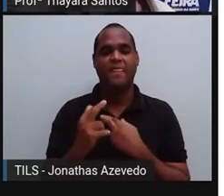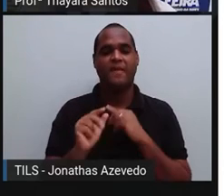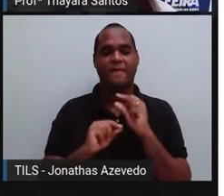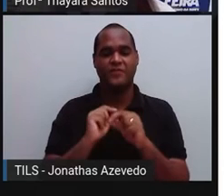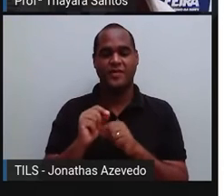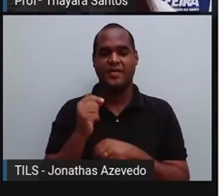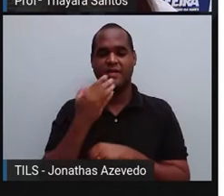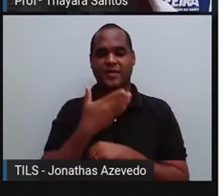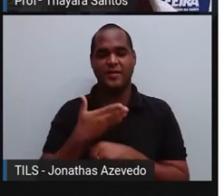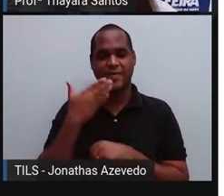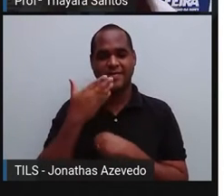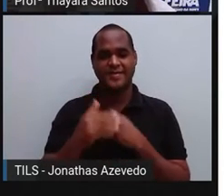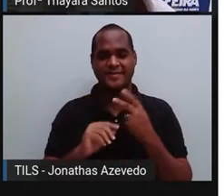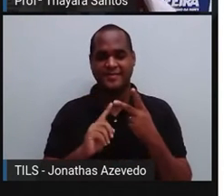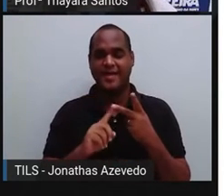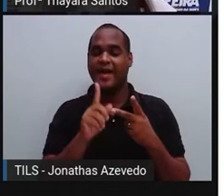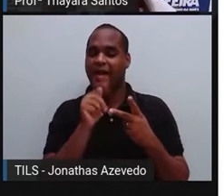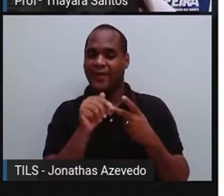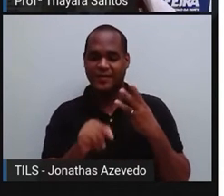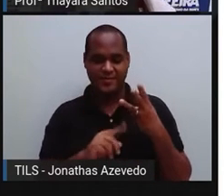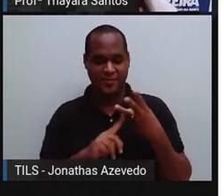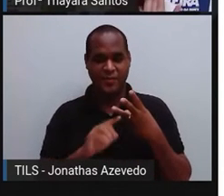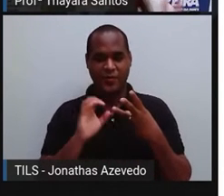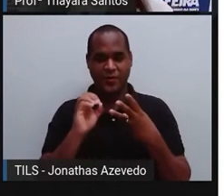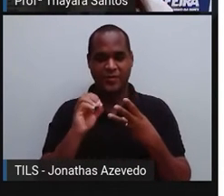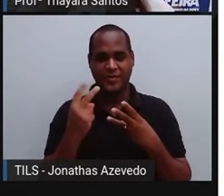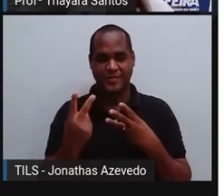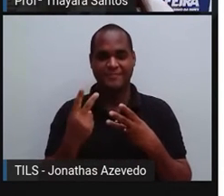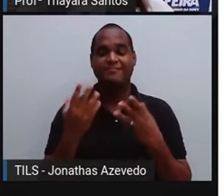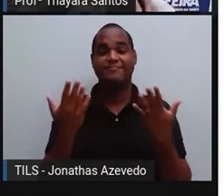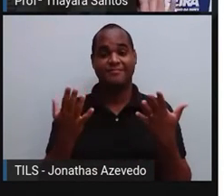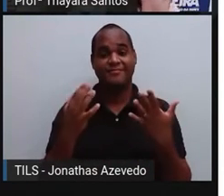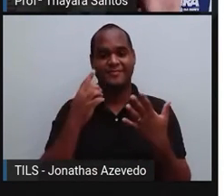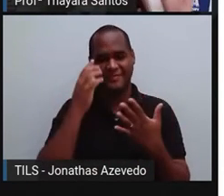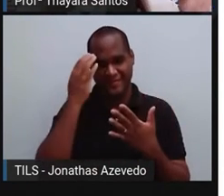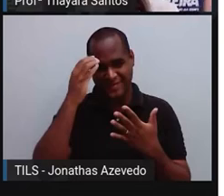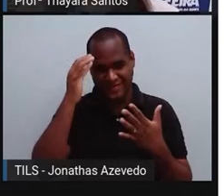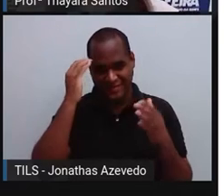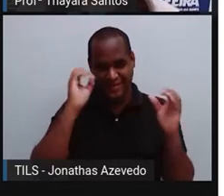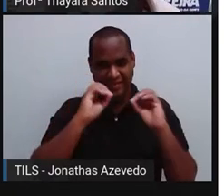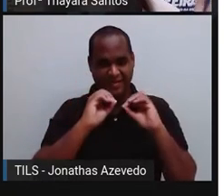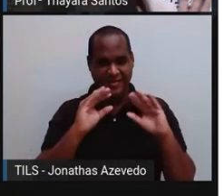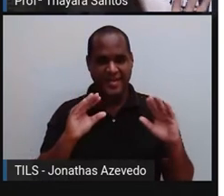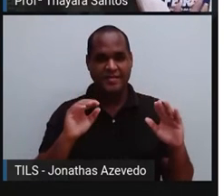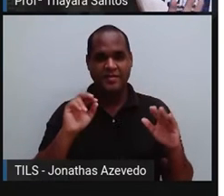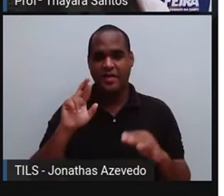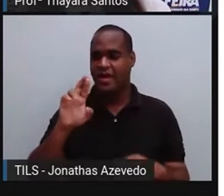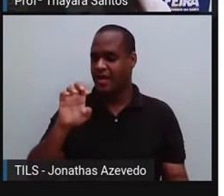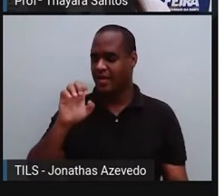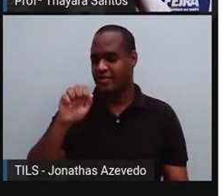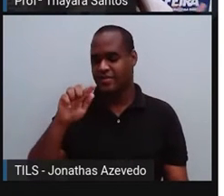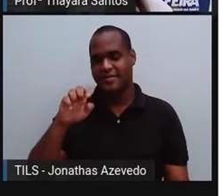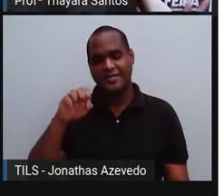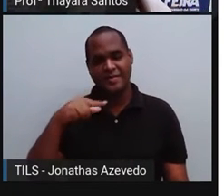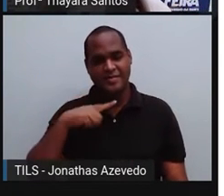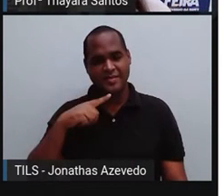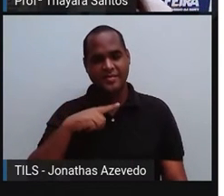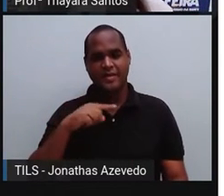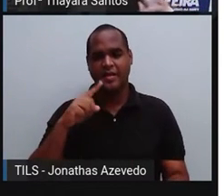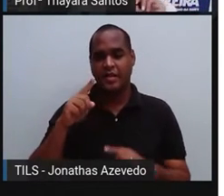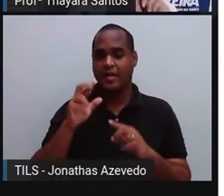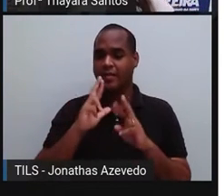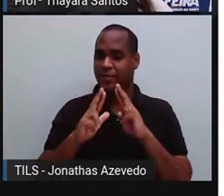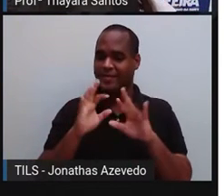é a glicose, a água e o oxigênio. Entenderam, gente, o que é reagente e o que é produto aí na reação